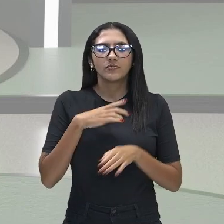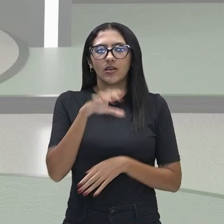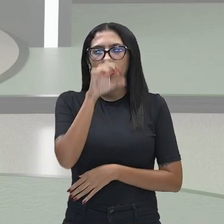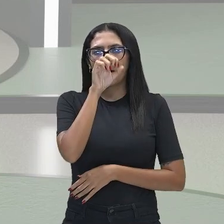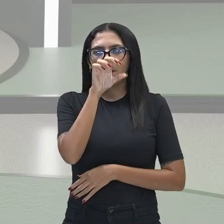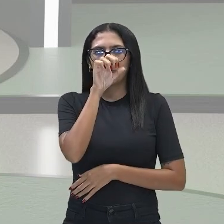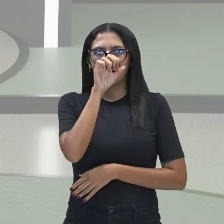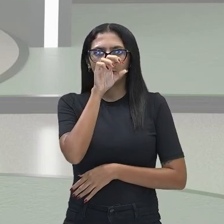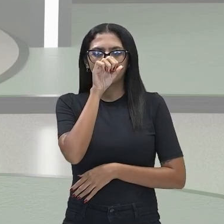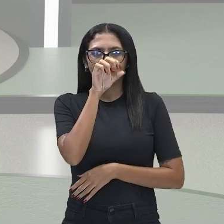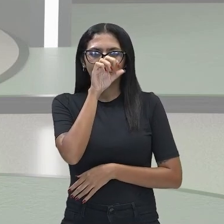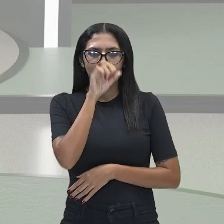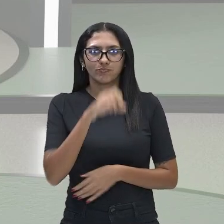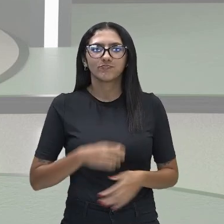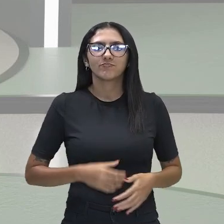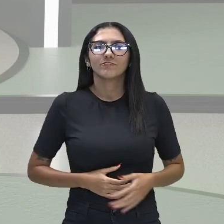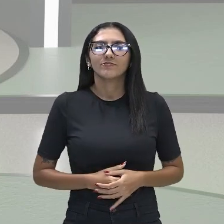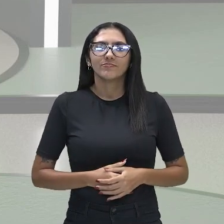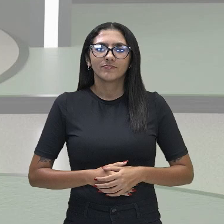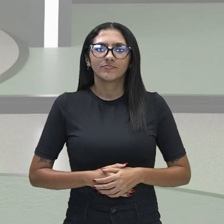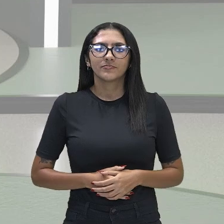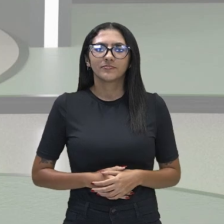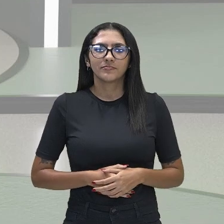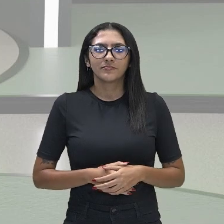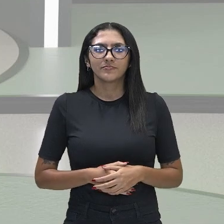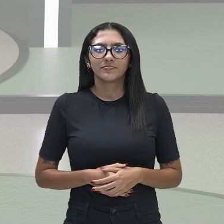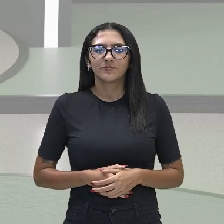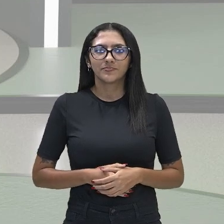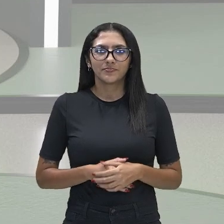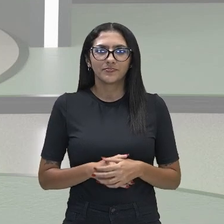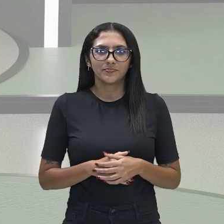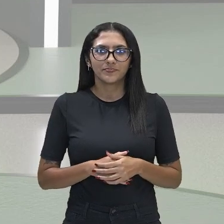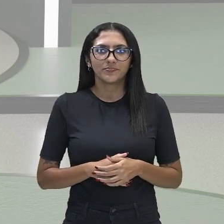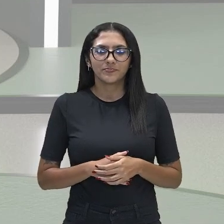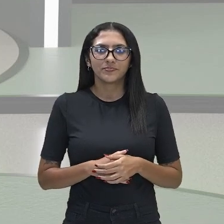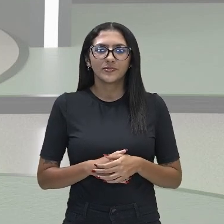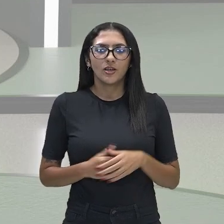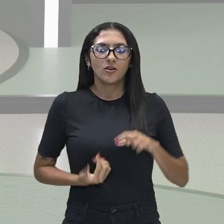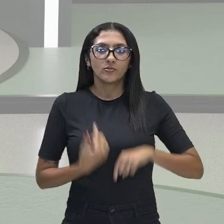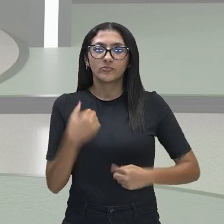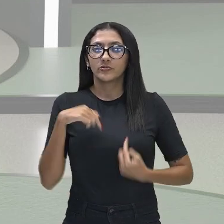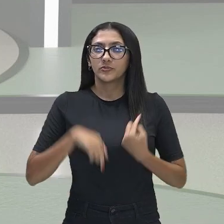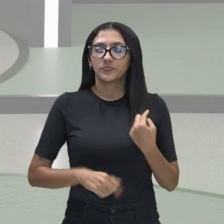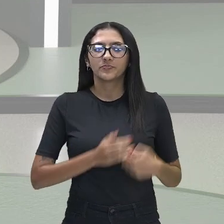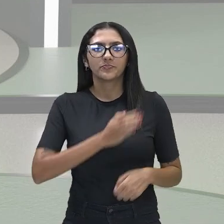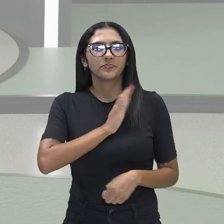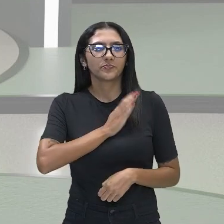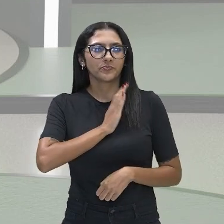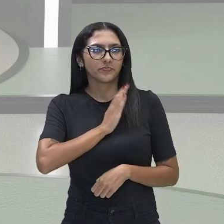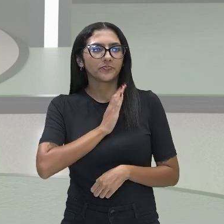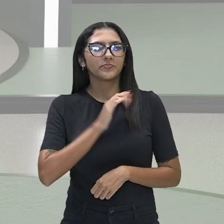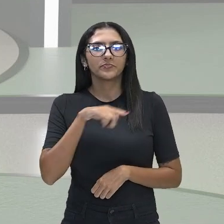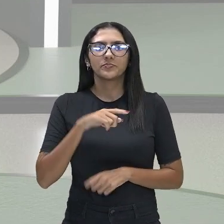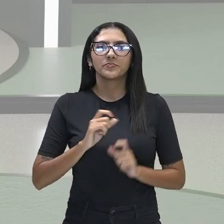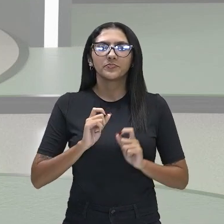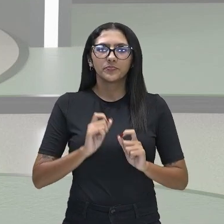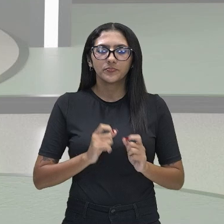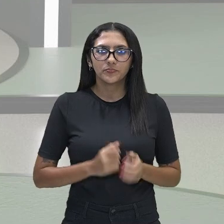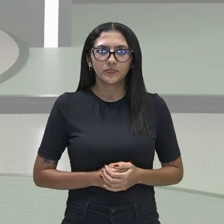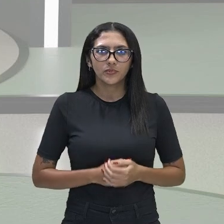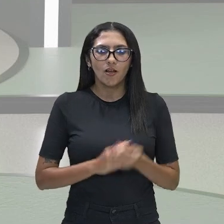nosso sistema respiratório. O sistema cardiovascular é formado basicamente por